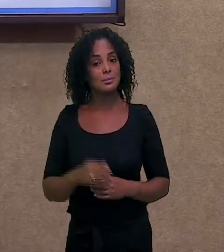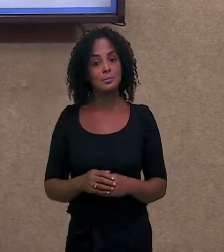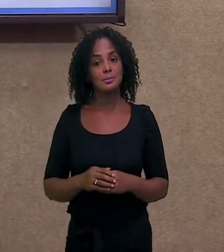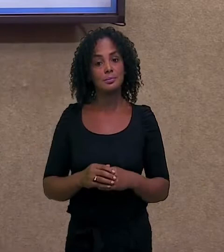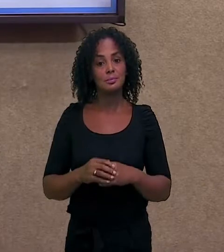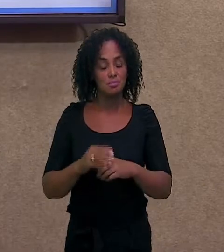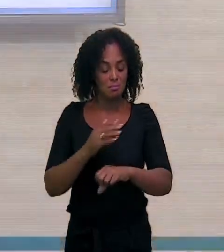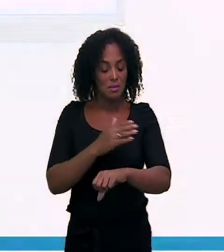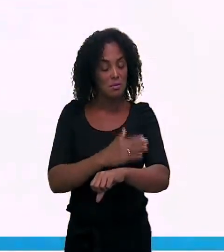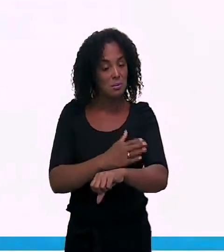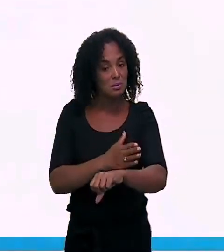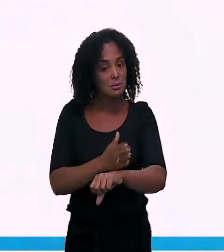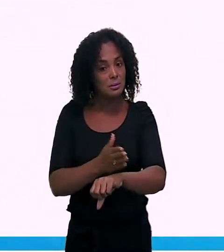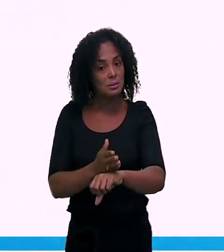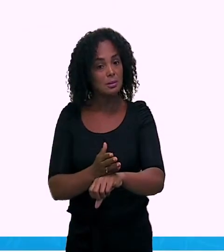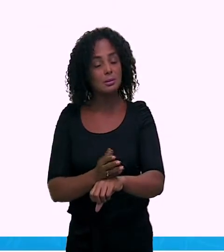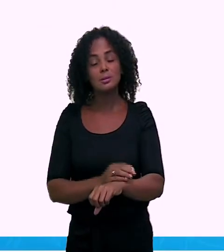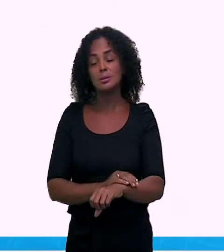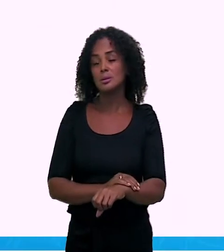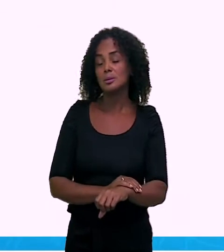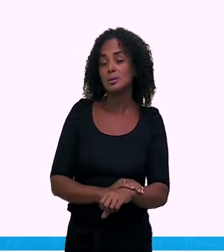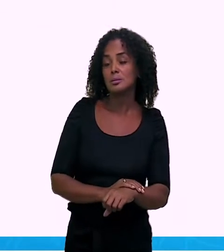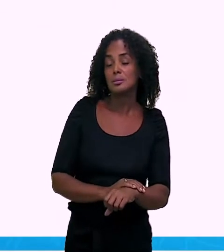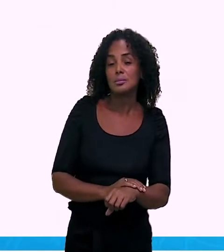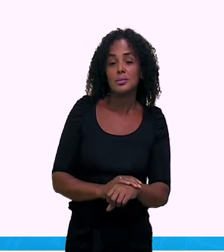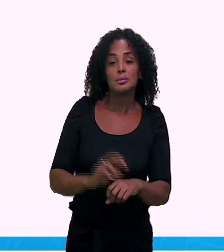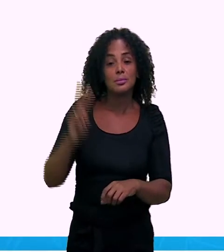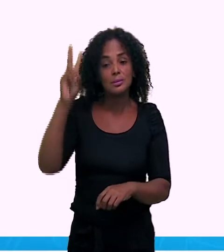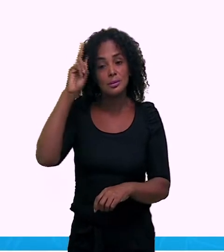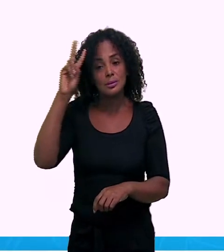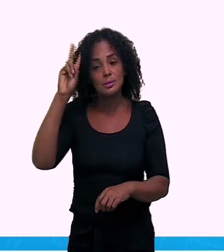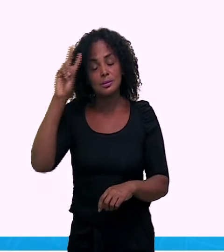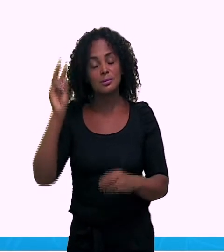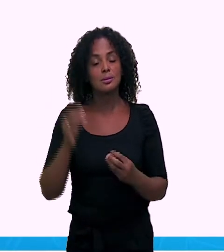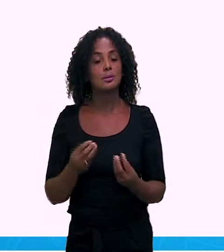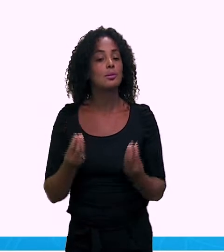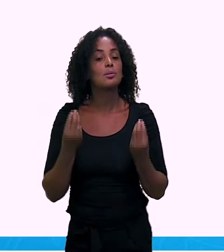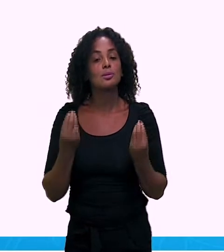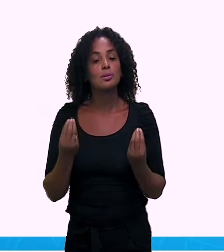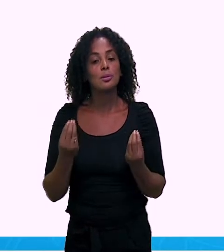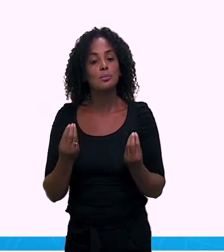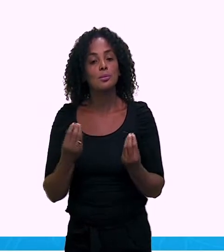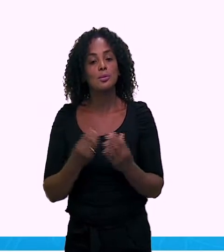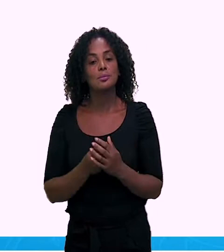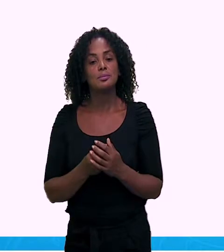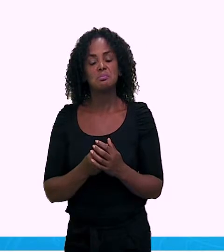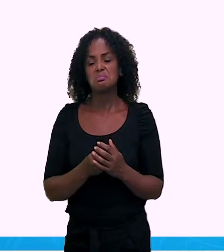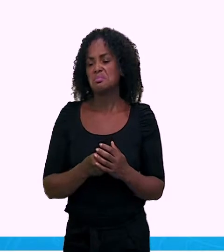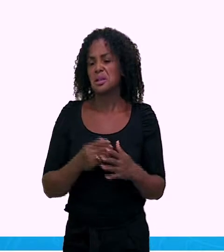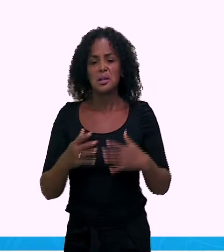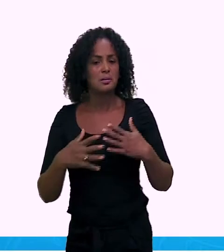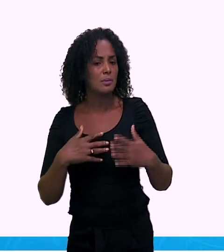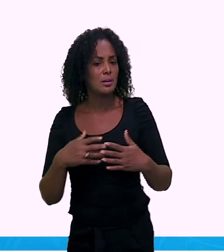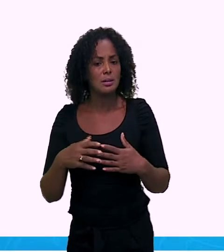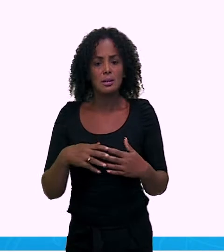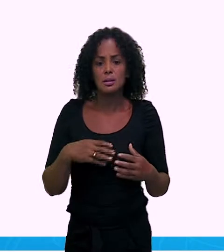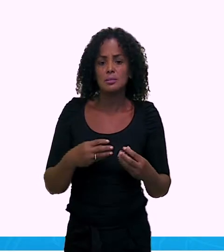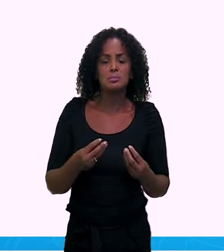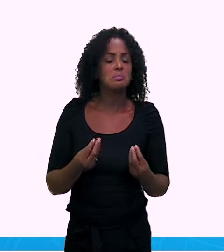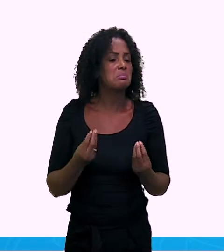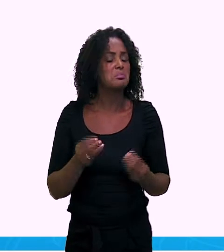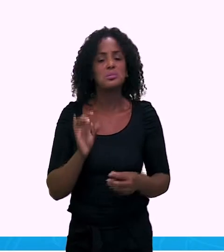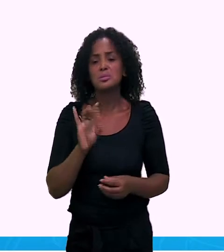Contagem do tempo na história. O que é importante entender sobre a contagem do tempo na história? Ela varia de acordo com